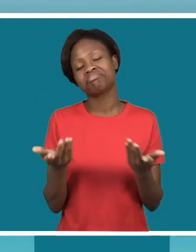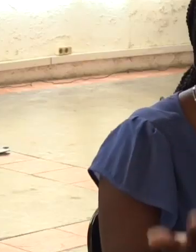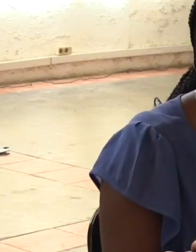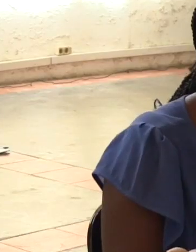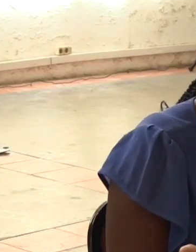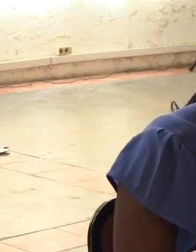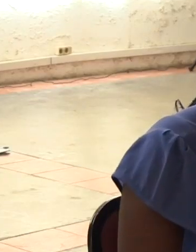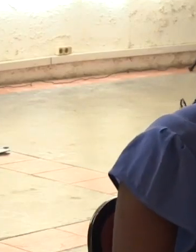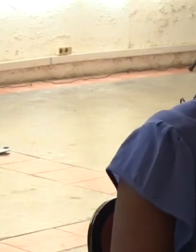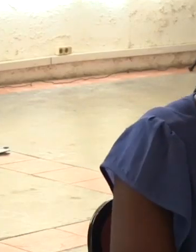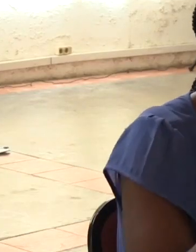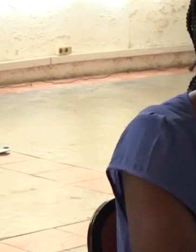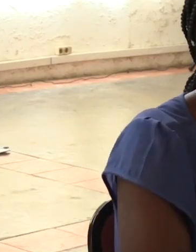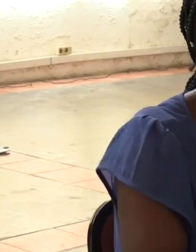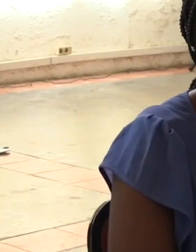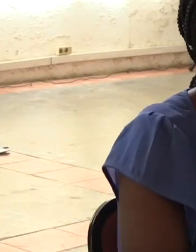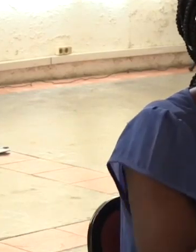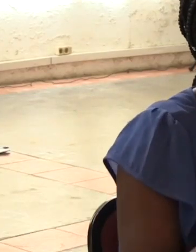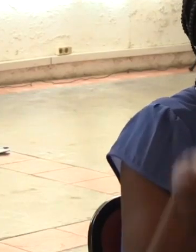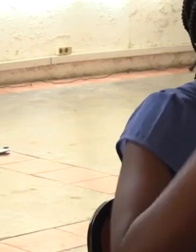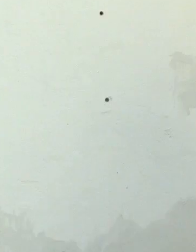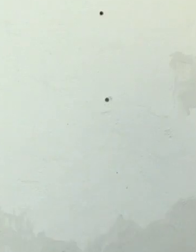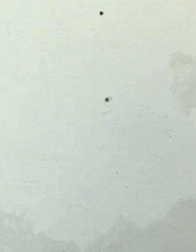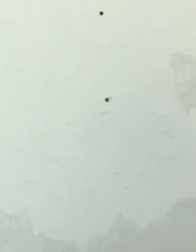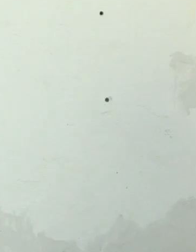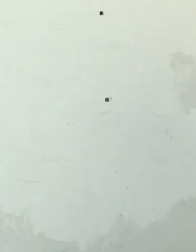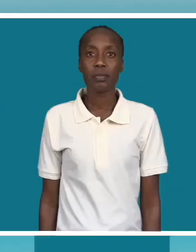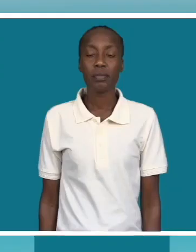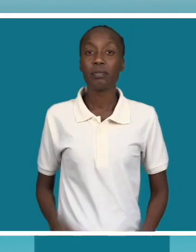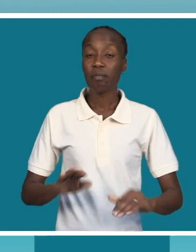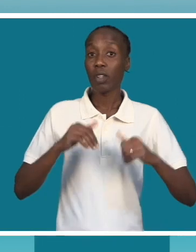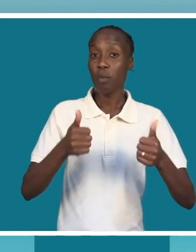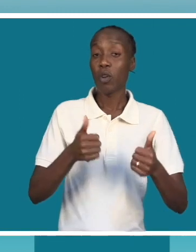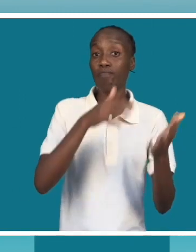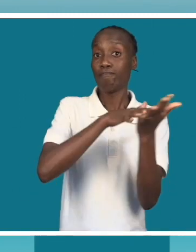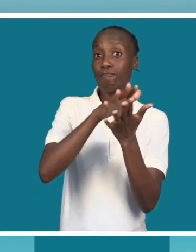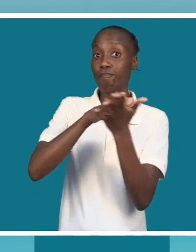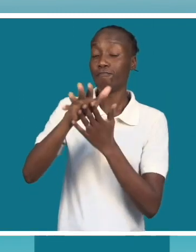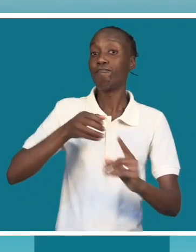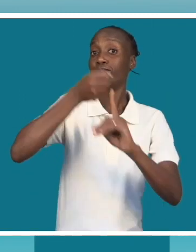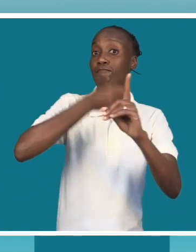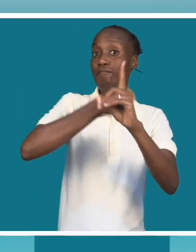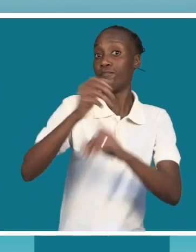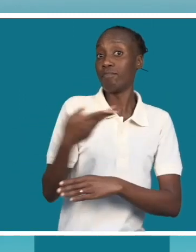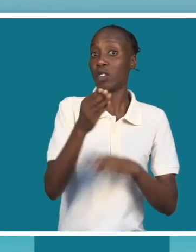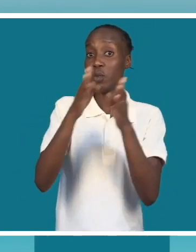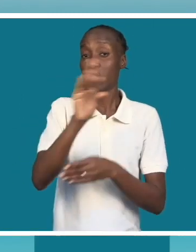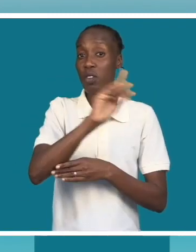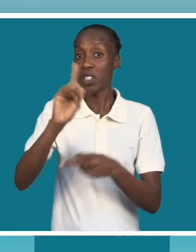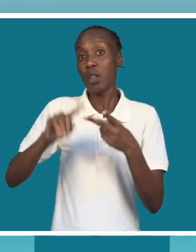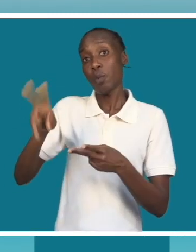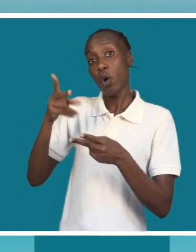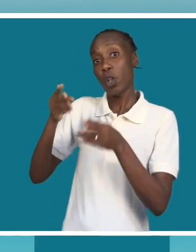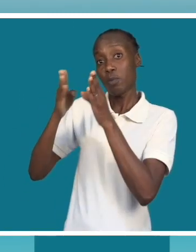adequadas de inclusão das pessoas com deficiência no ensino. O bom é espalhar a advocacia, tanto para as pessoas com